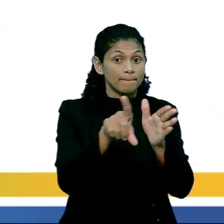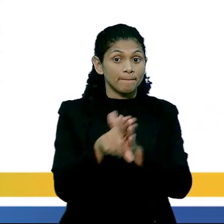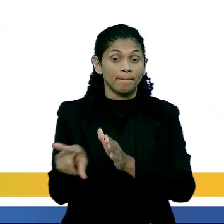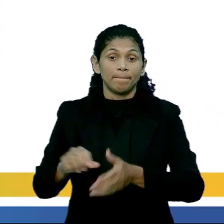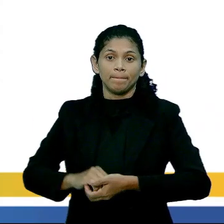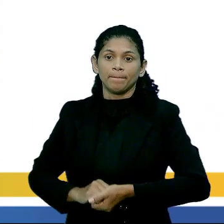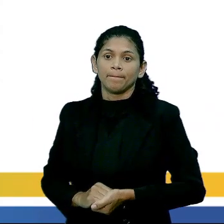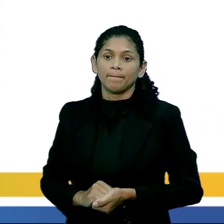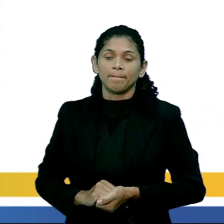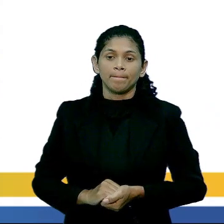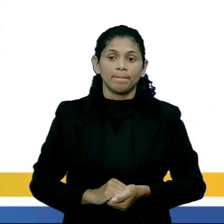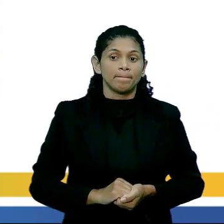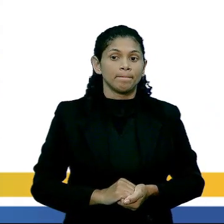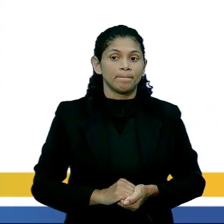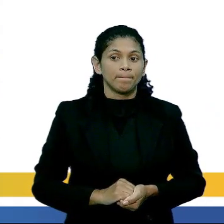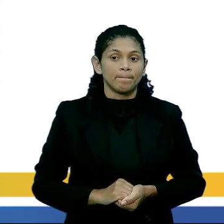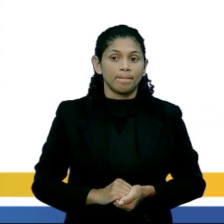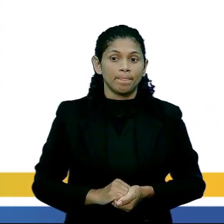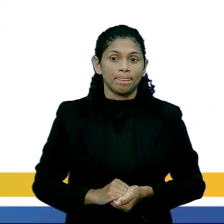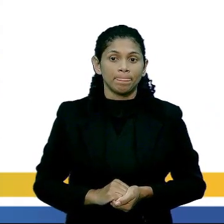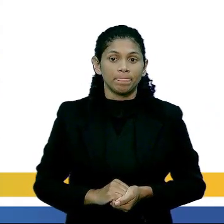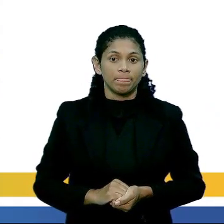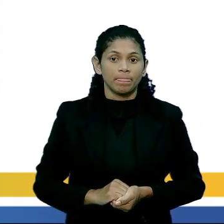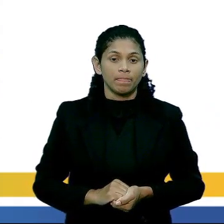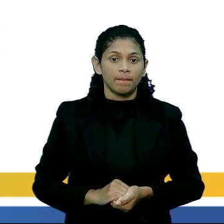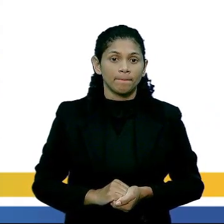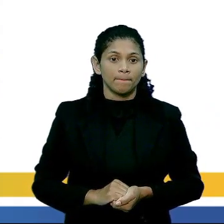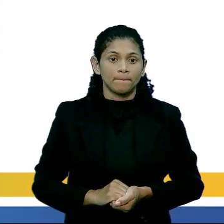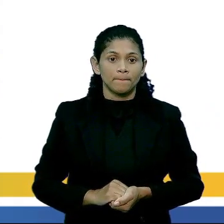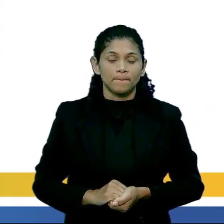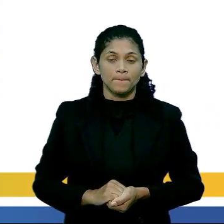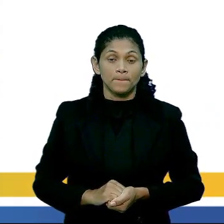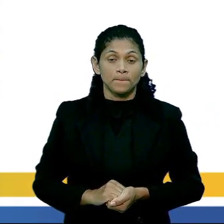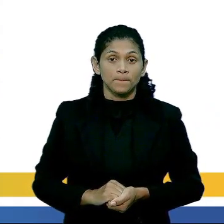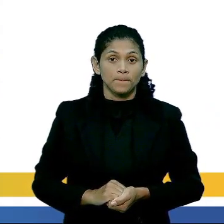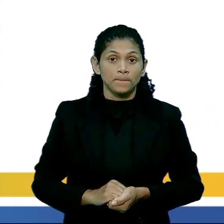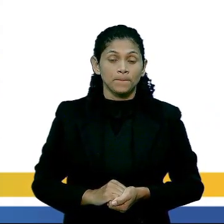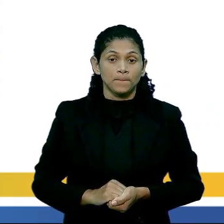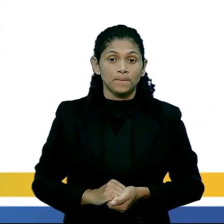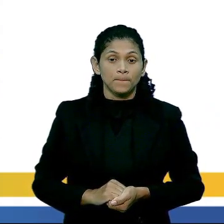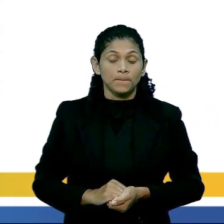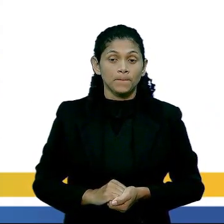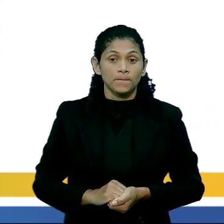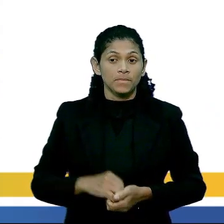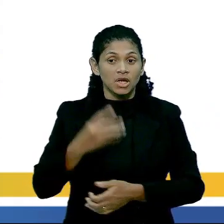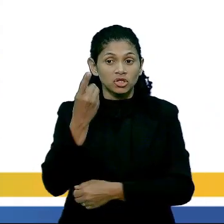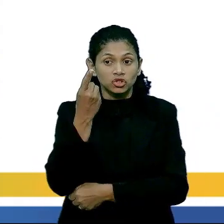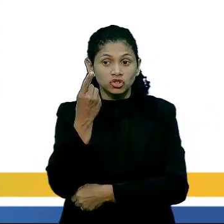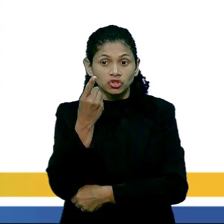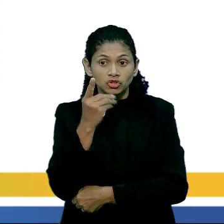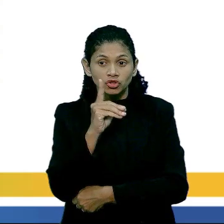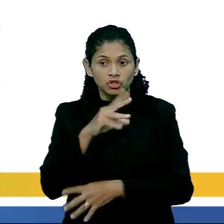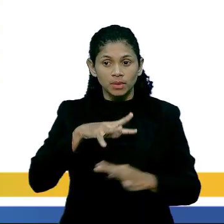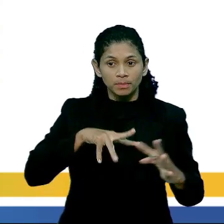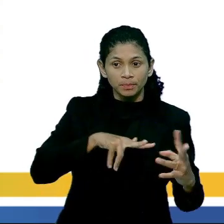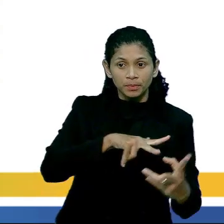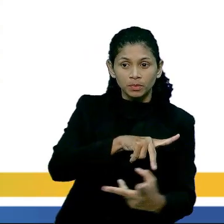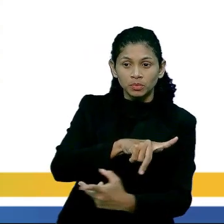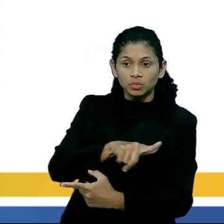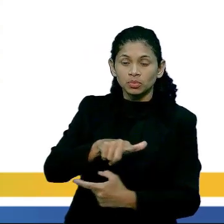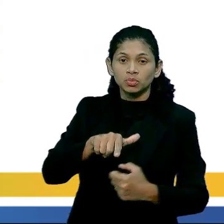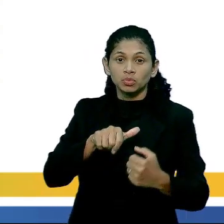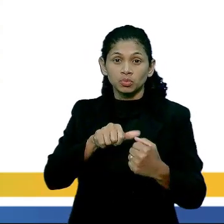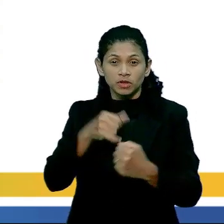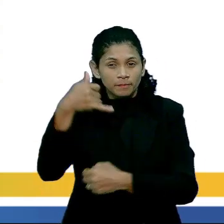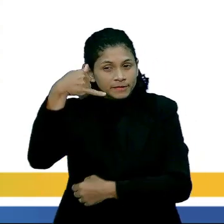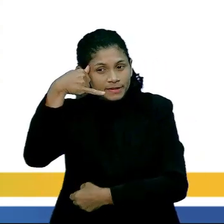né galera pelo slogan aí da questão Nós estamos vendo dia mundial para prevenção do suicídio Que dia é